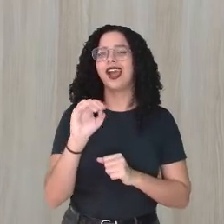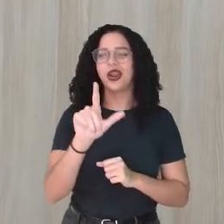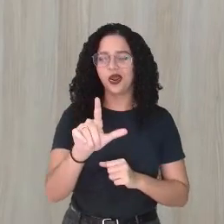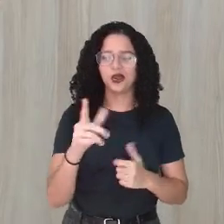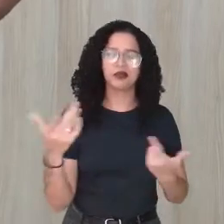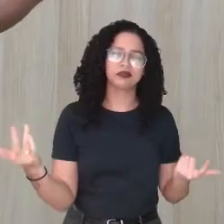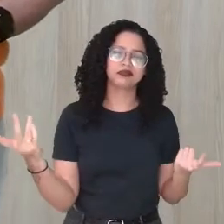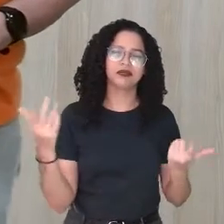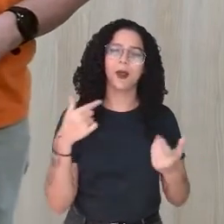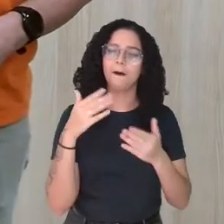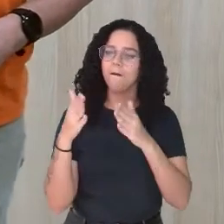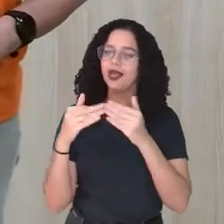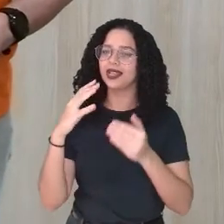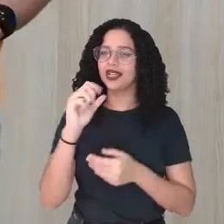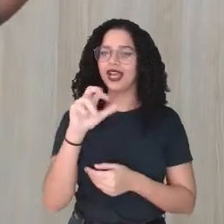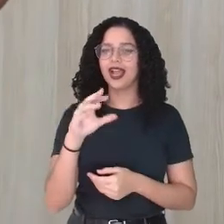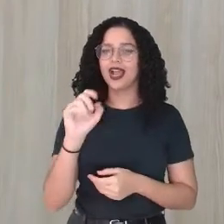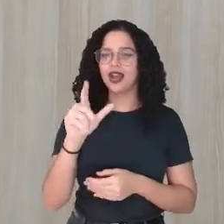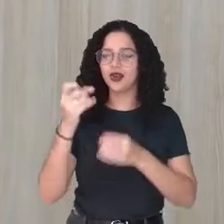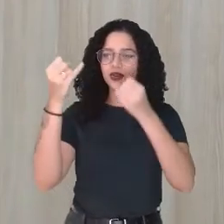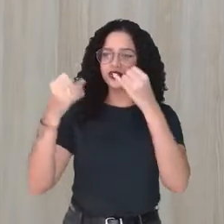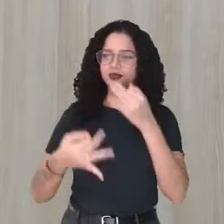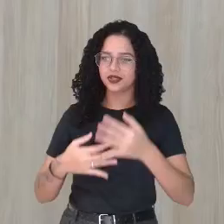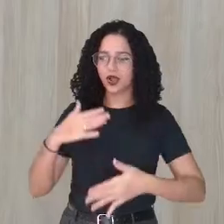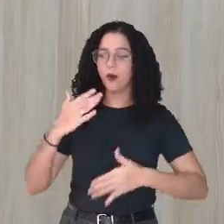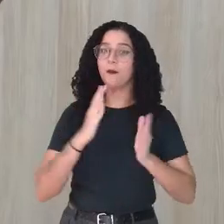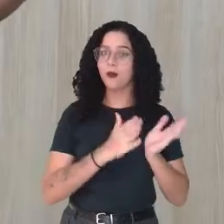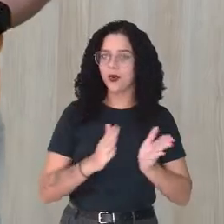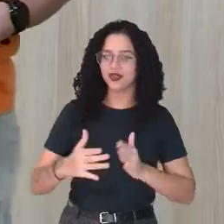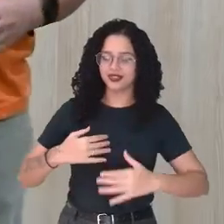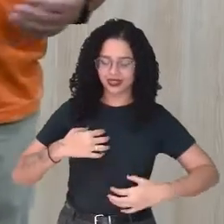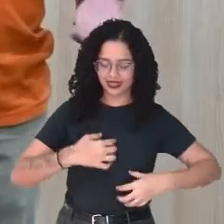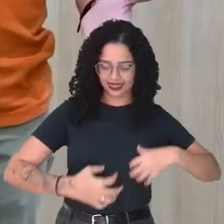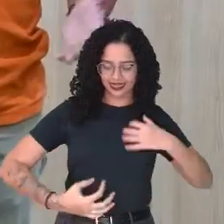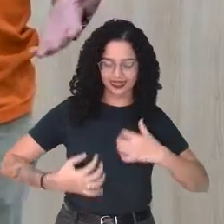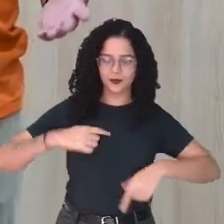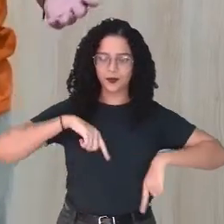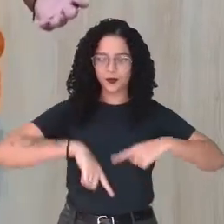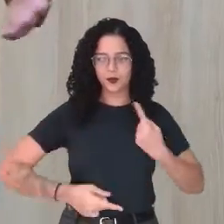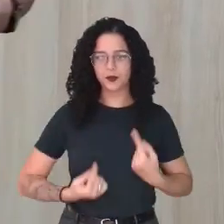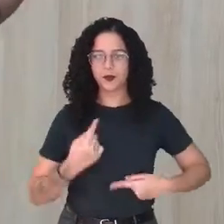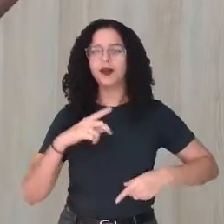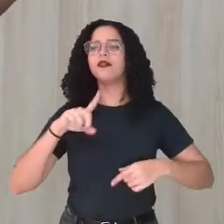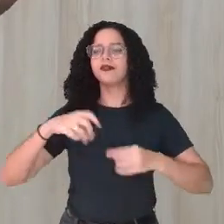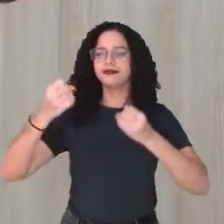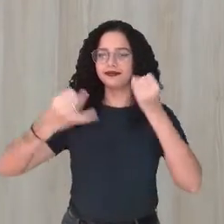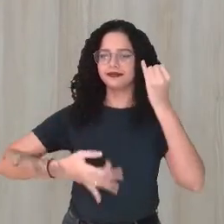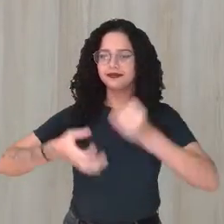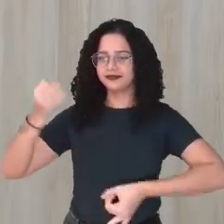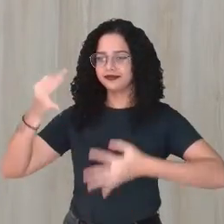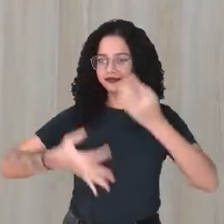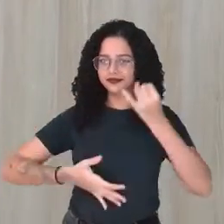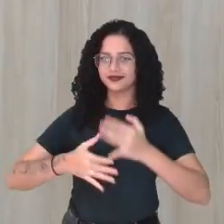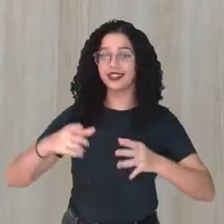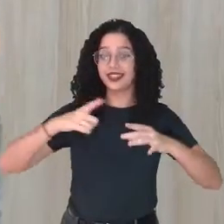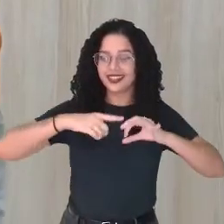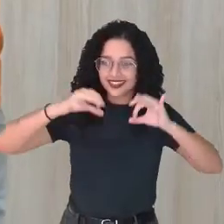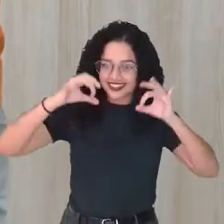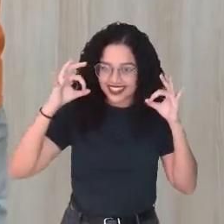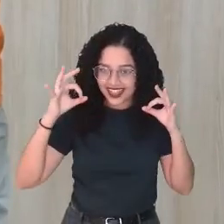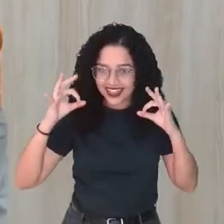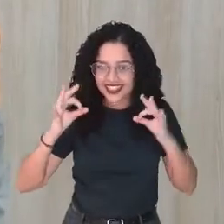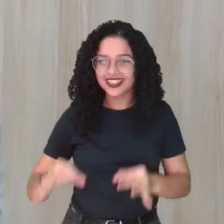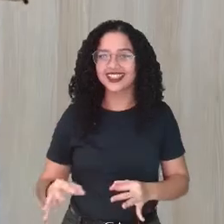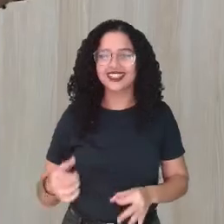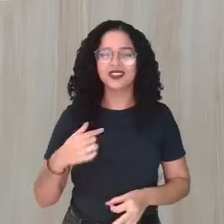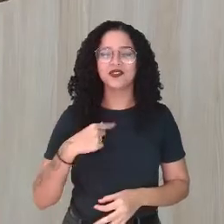né? Pedir para Carol explicar esse processo aí digestivo, né? Que você vai dizer, eu tenho certeza, meu povo, eu